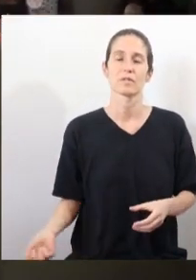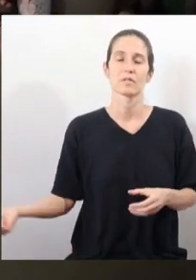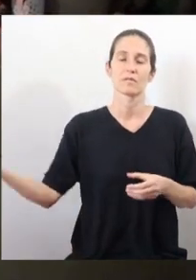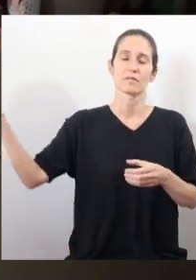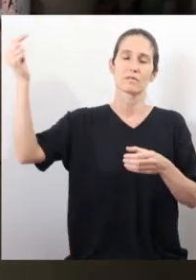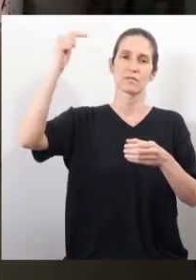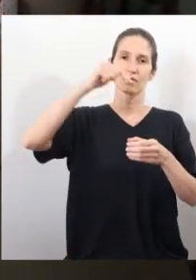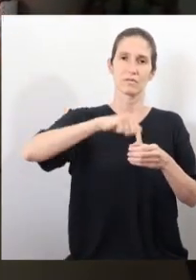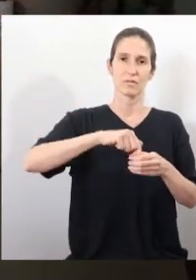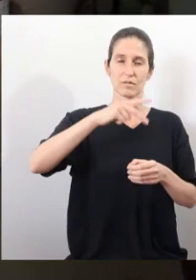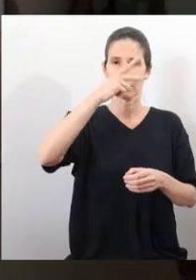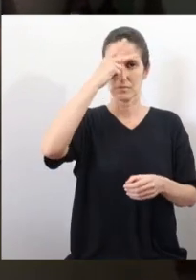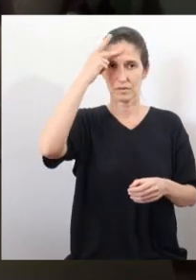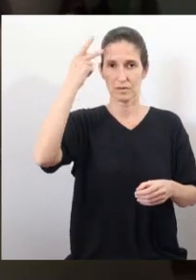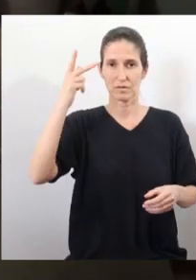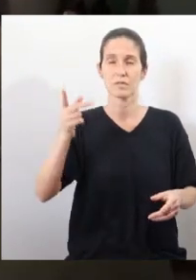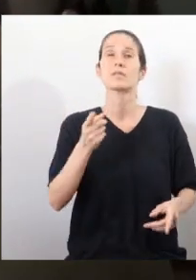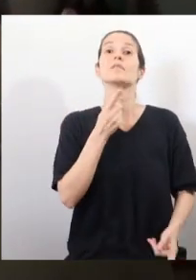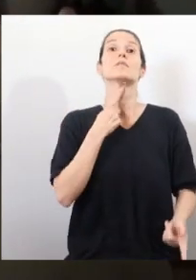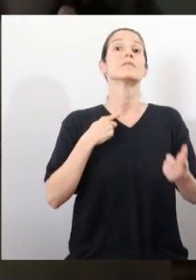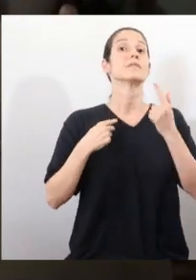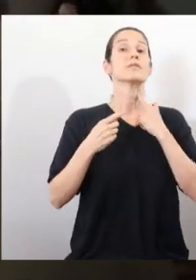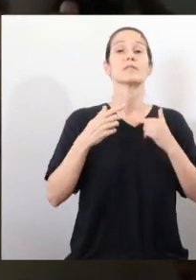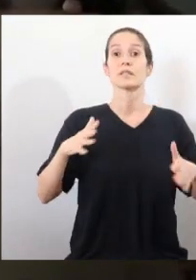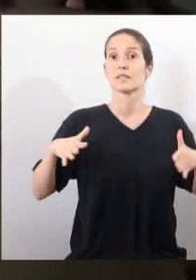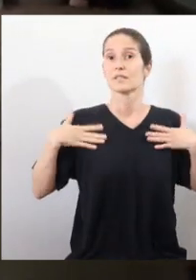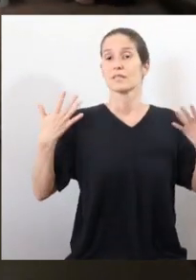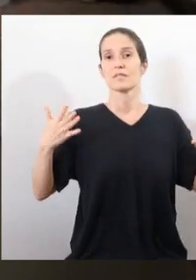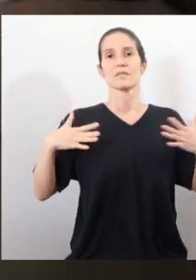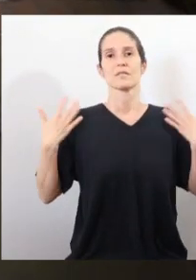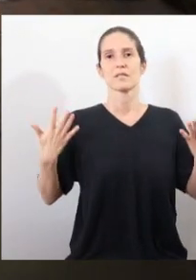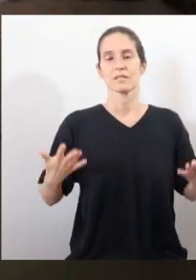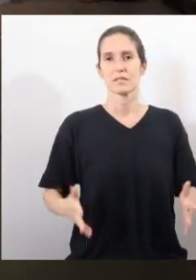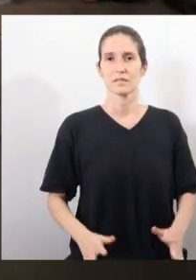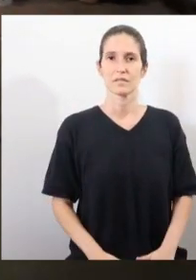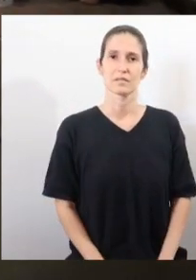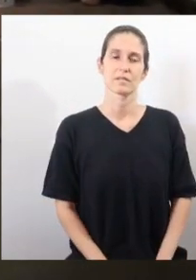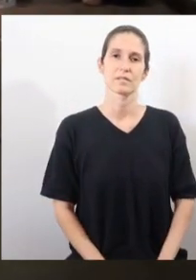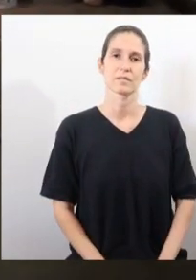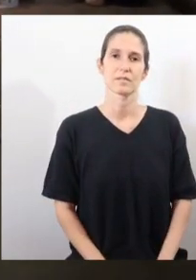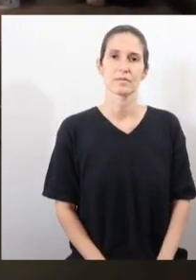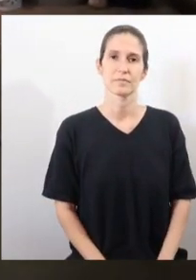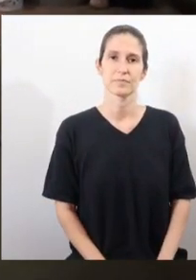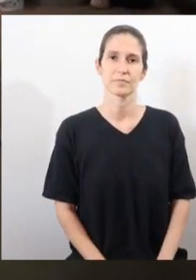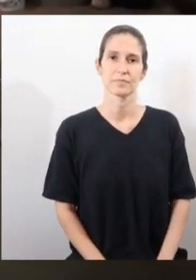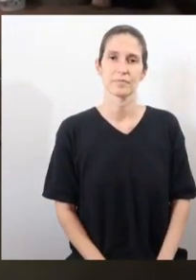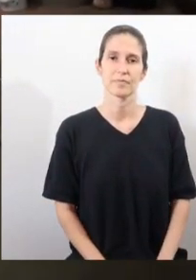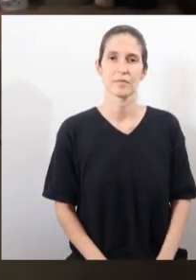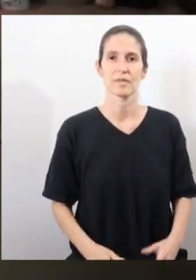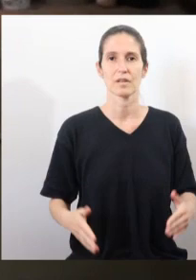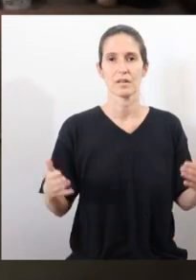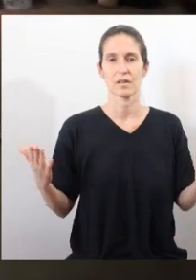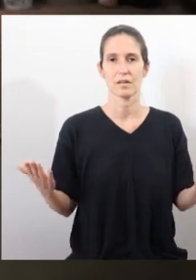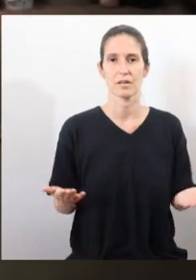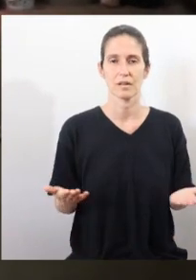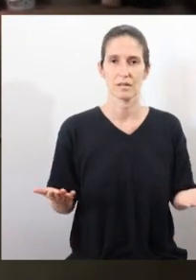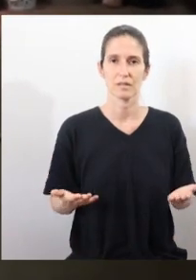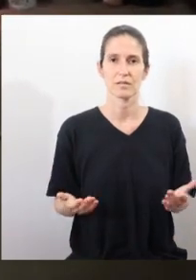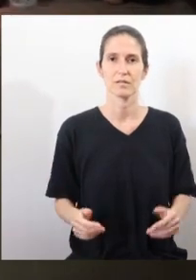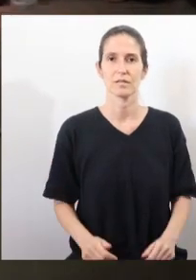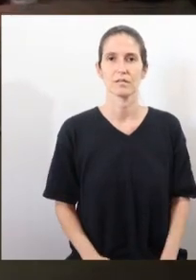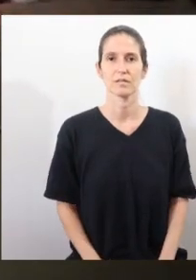infiltrar, vai devolver à pessoa o ânimo que ela precisa. Então, nesse